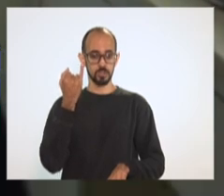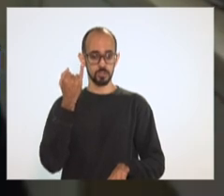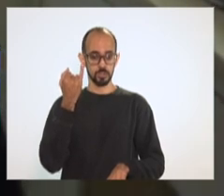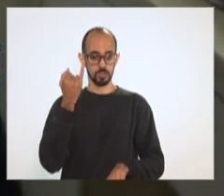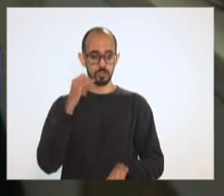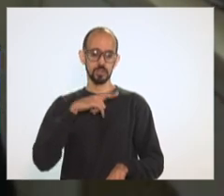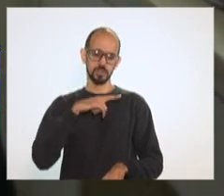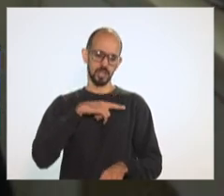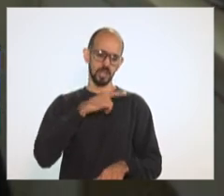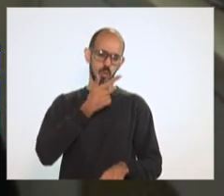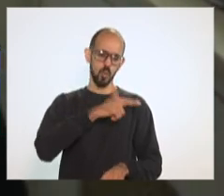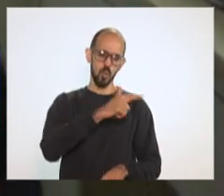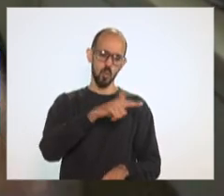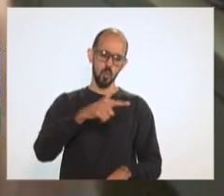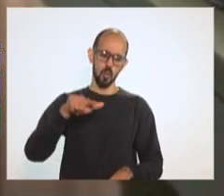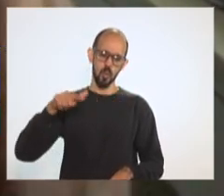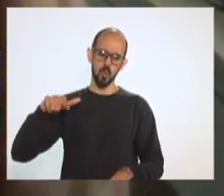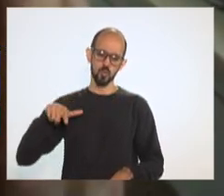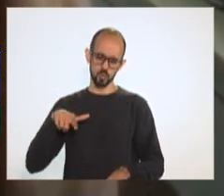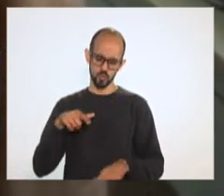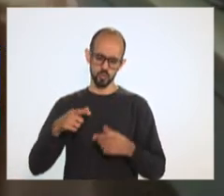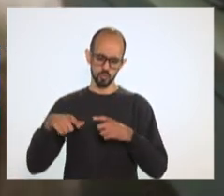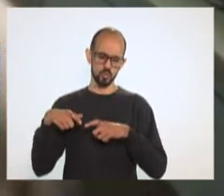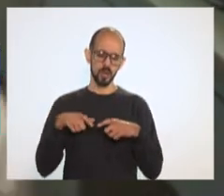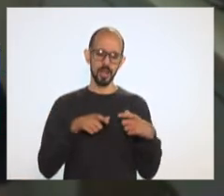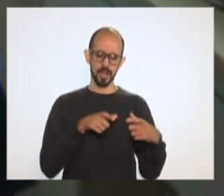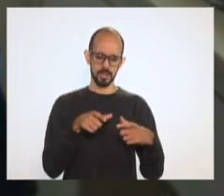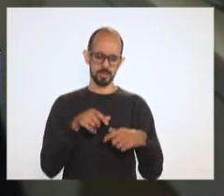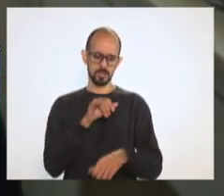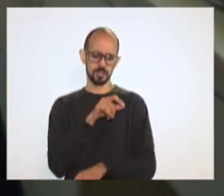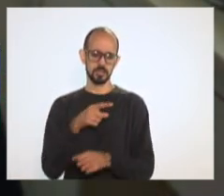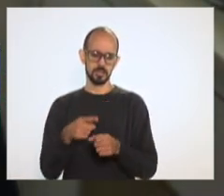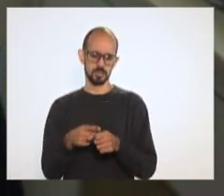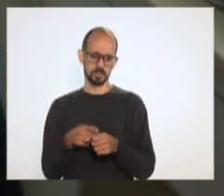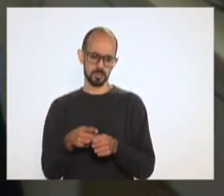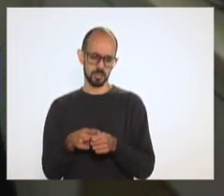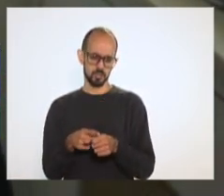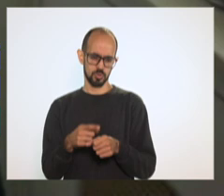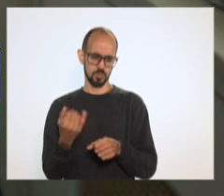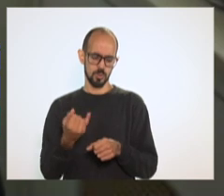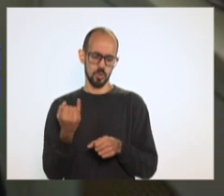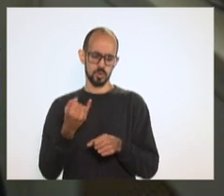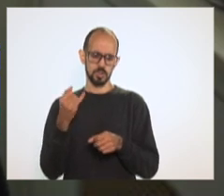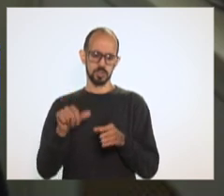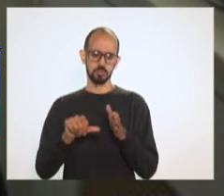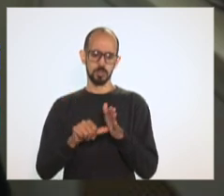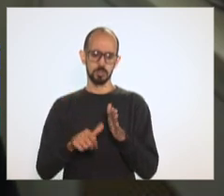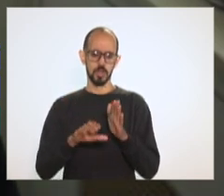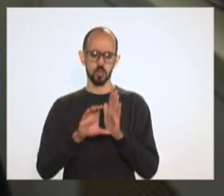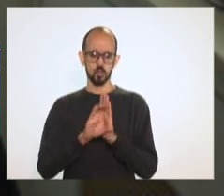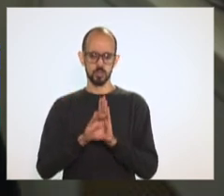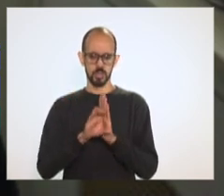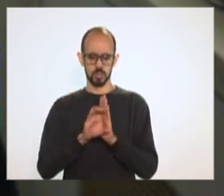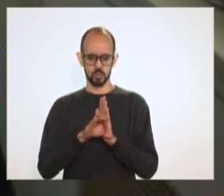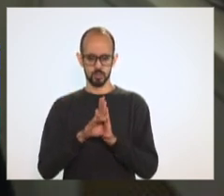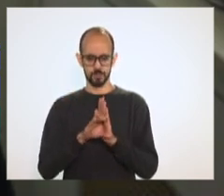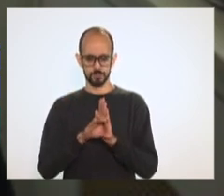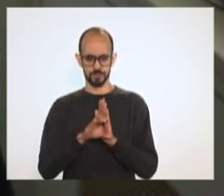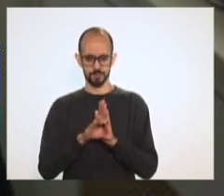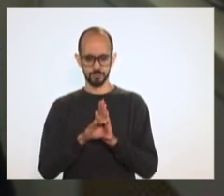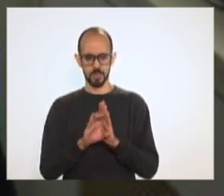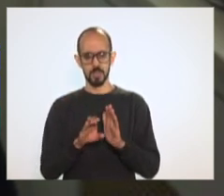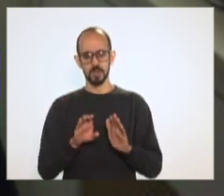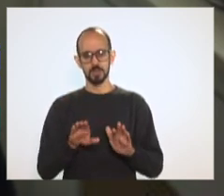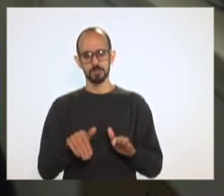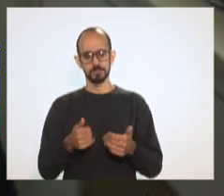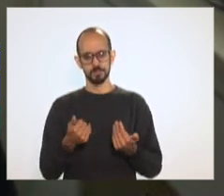pontos da nossa cidade o importante é esse primeiro conceito e desde já senhor presidente mesmo